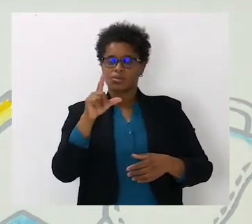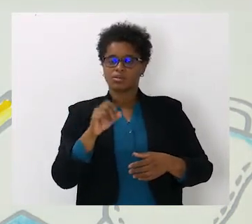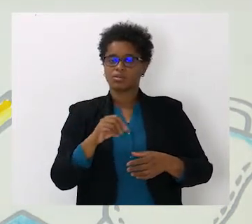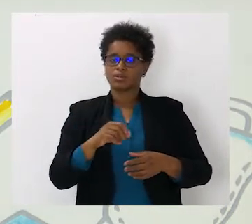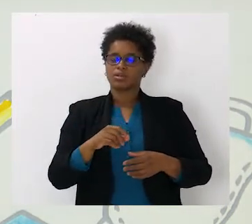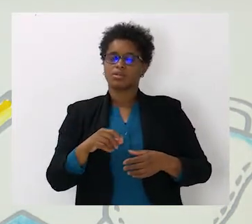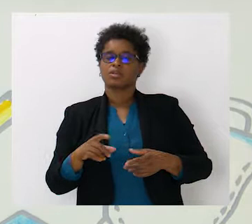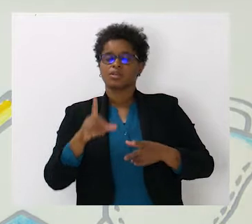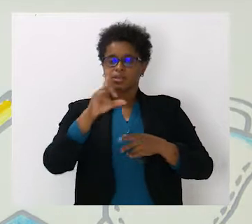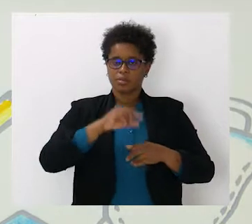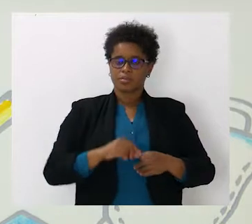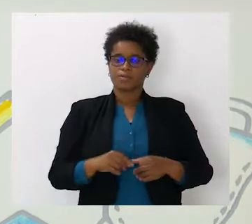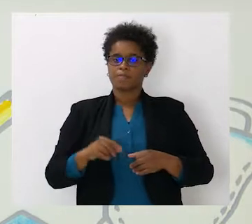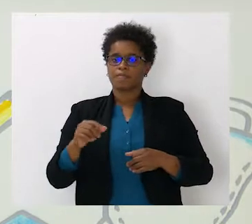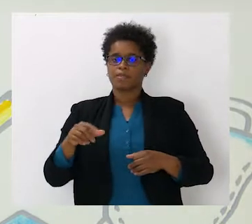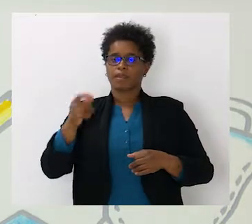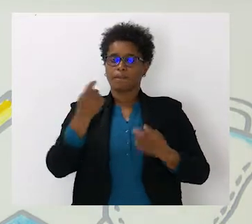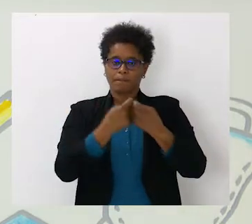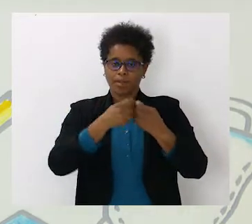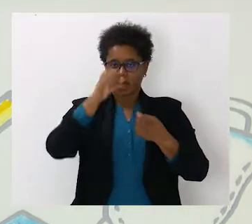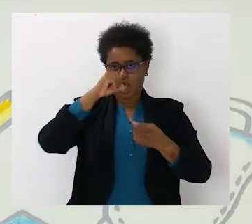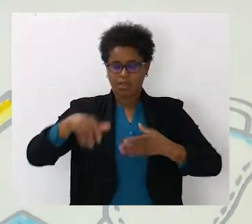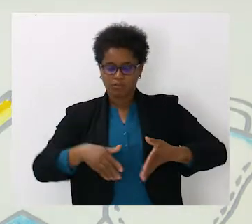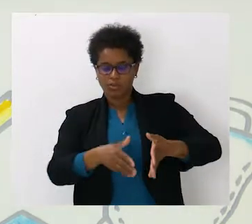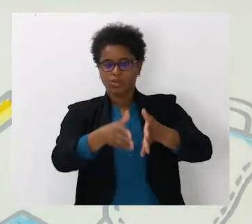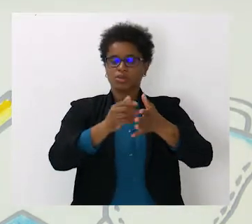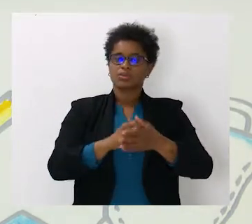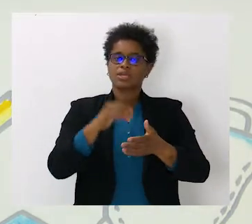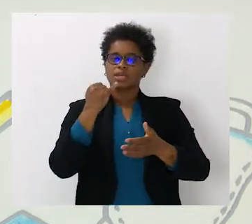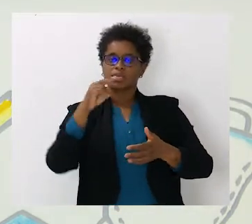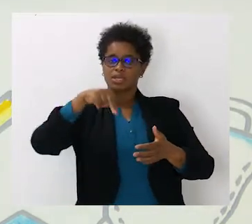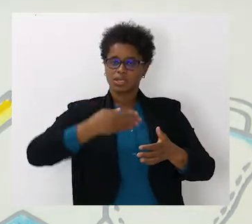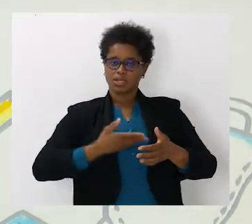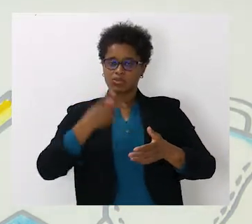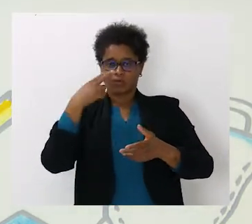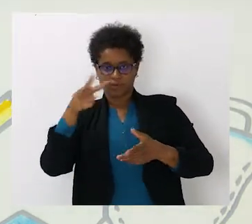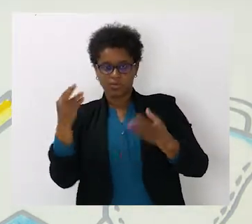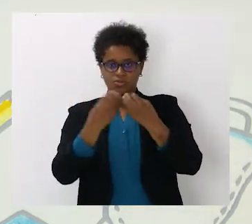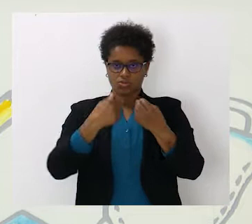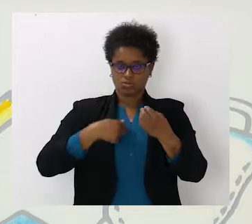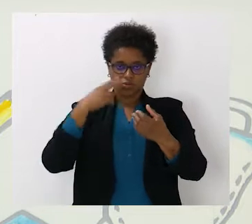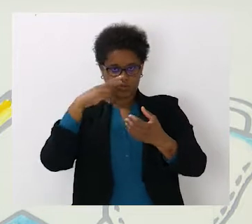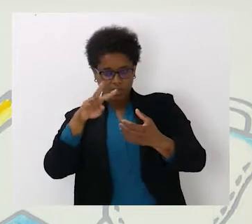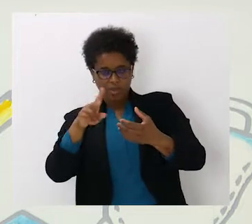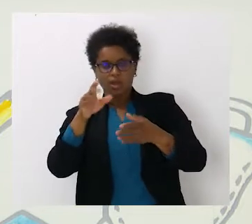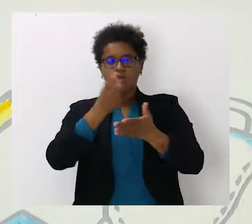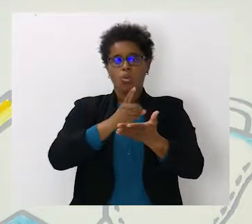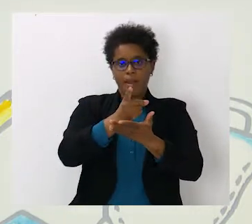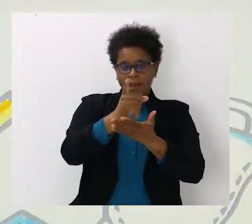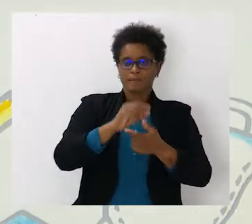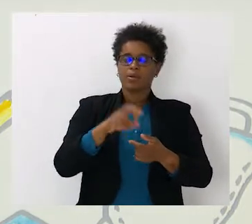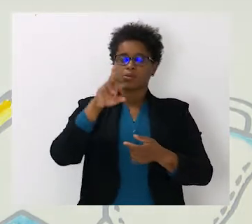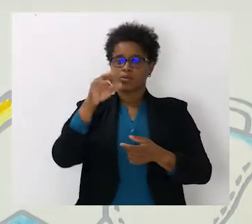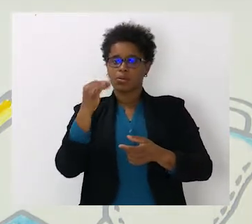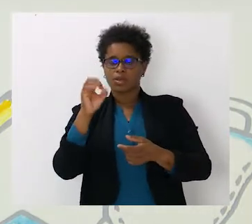Ur. E nas margens do rio Indo, vejam comigo, observem o mapa, o